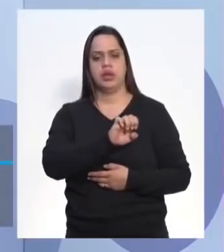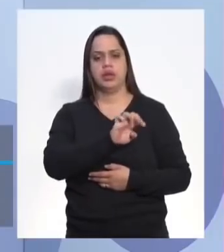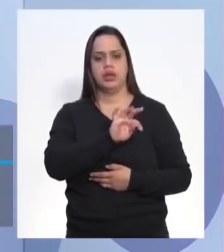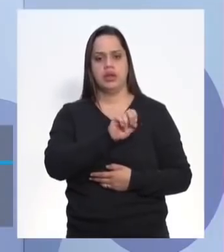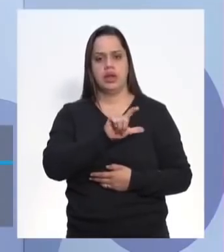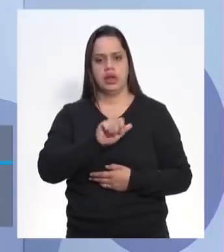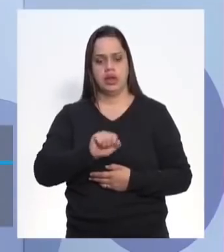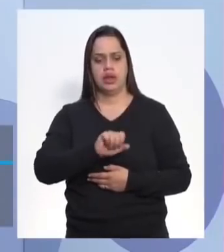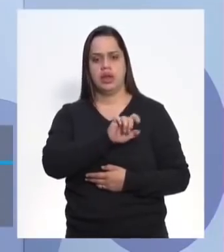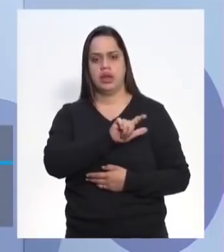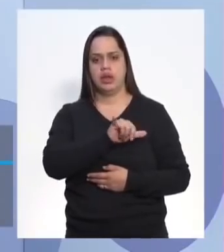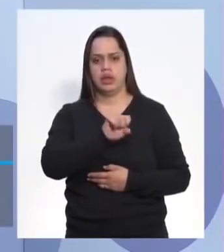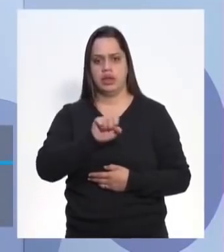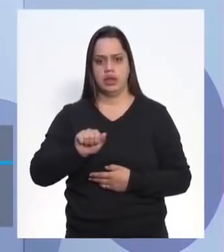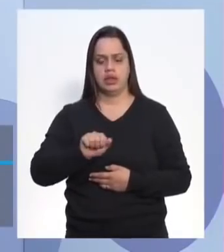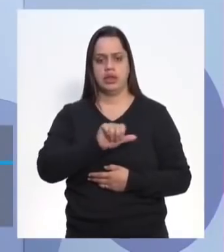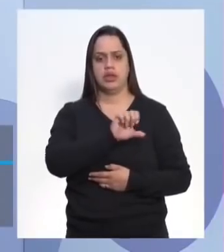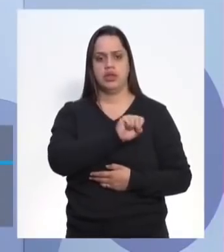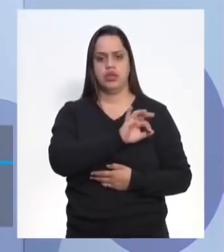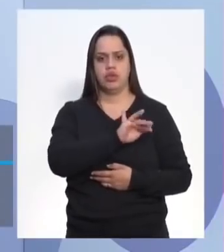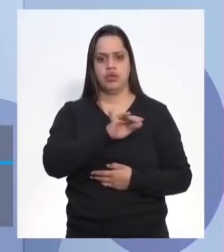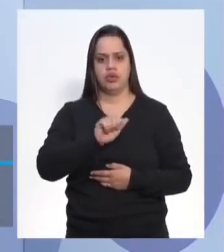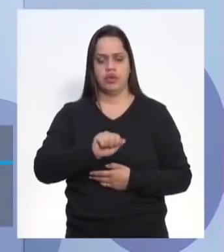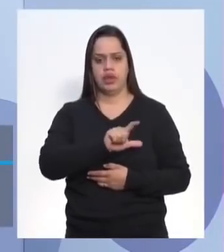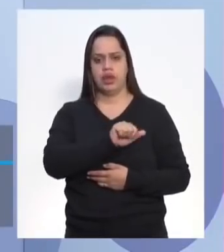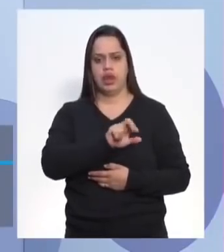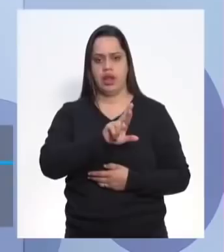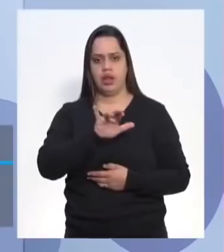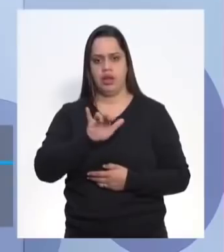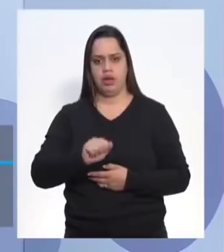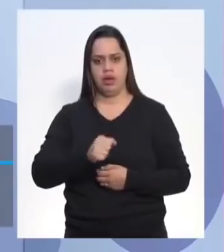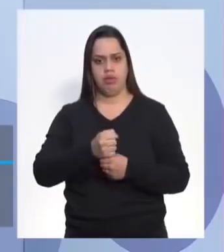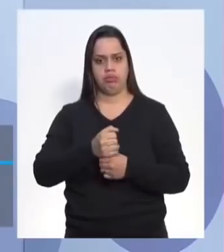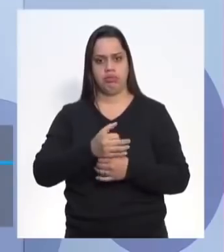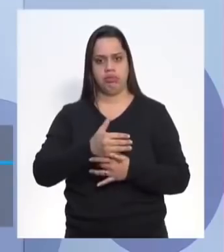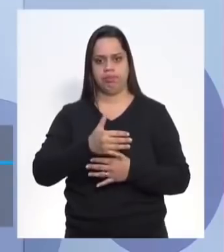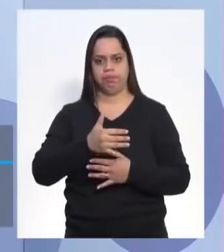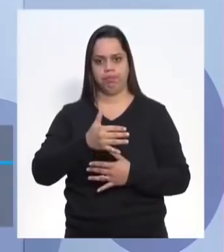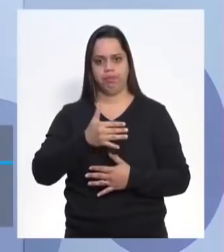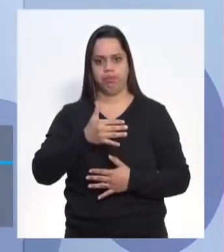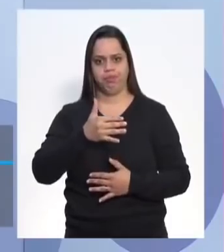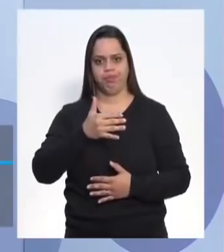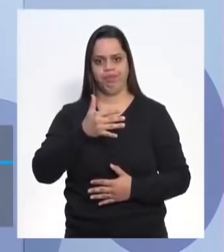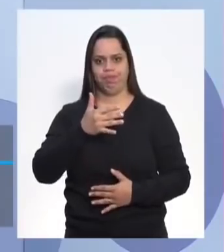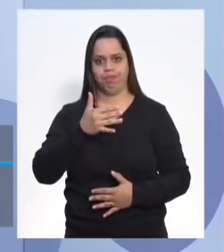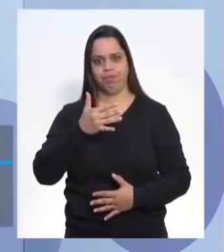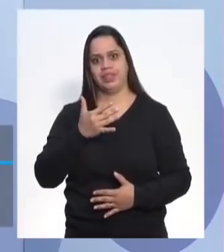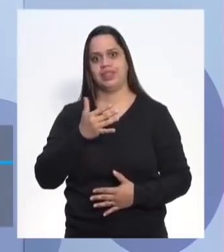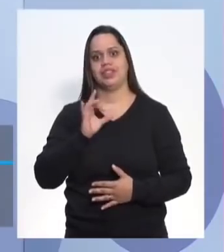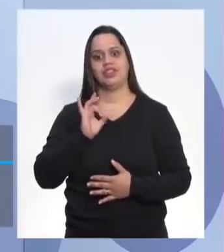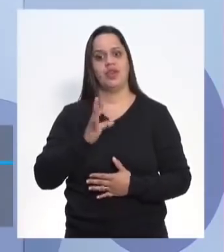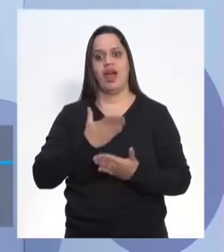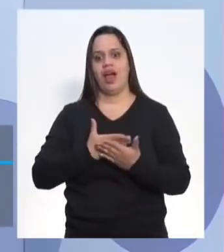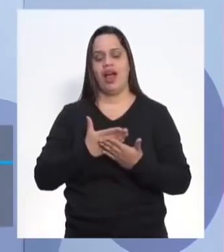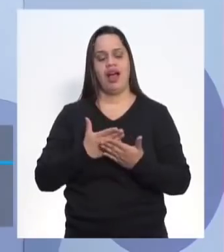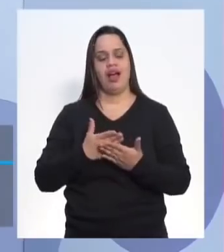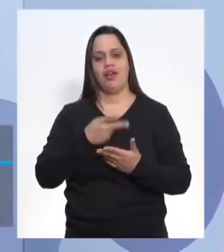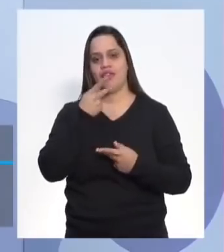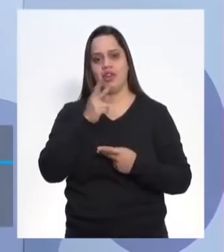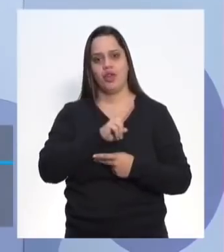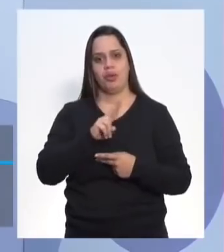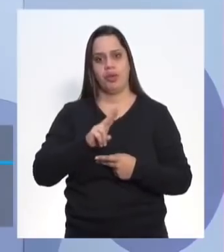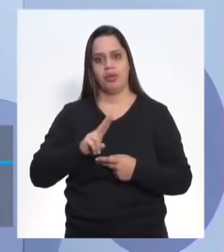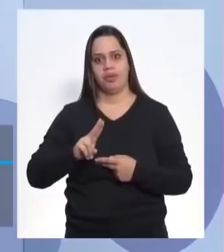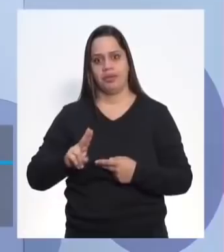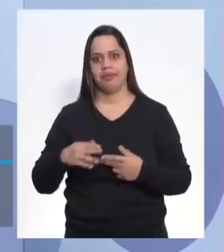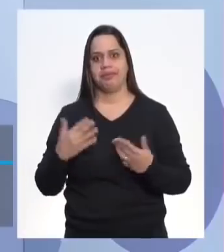Elisa, Sofia, Laura, e se eu continuar, tem tipo assim, vários, a gente vai ficar só a aula toda falando o nome de todo